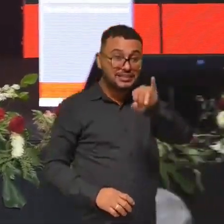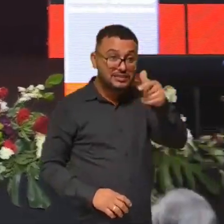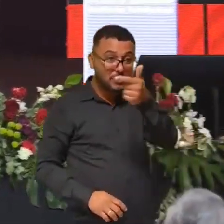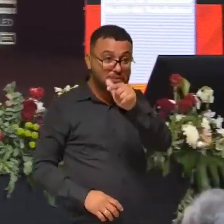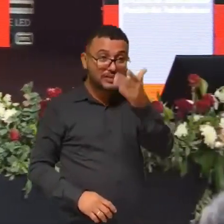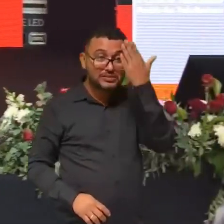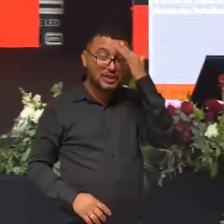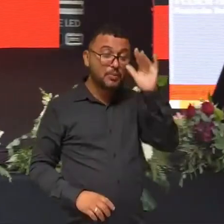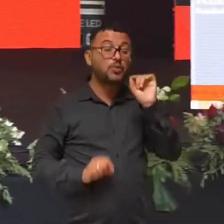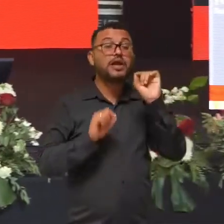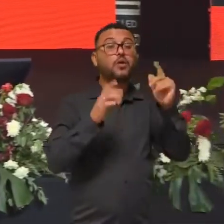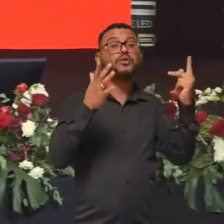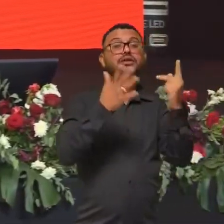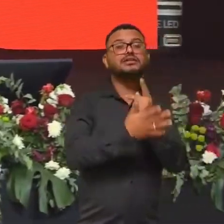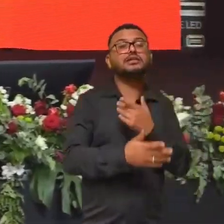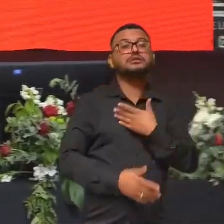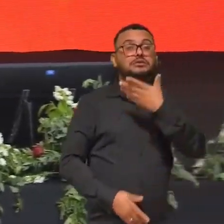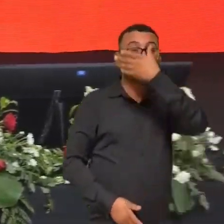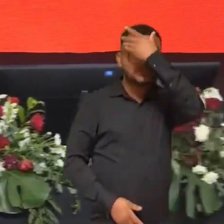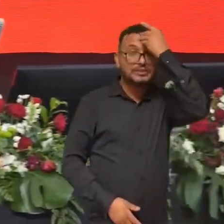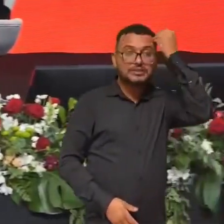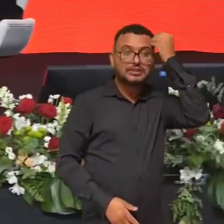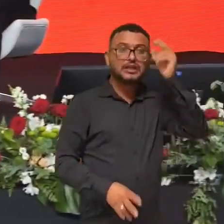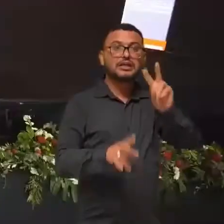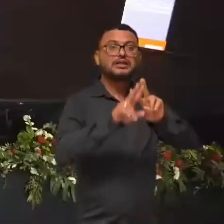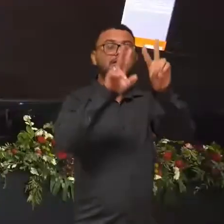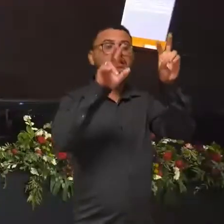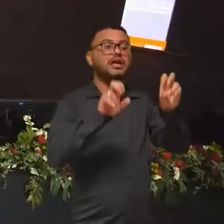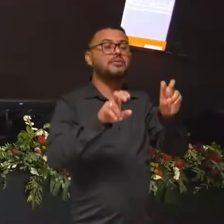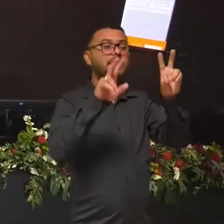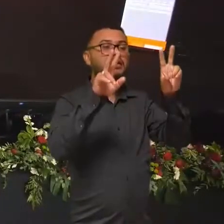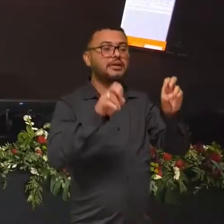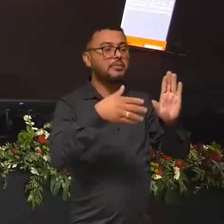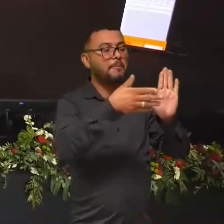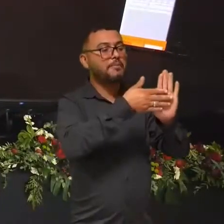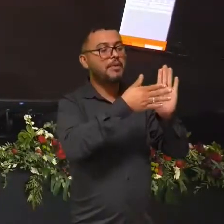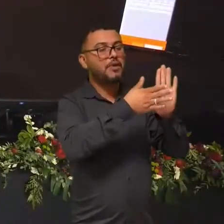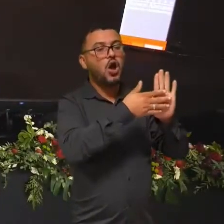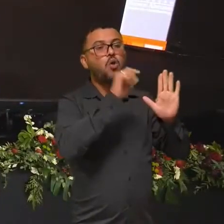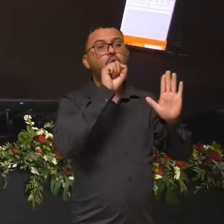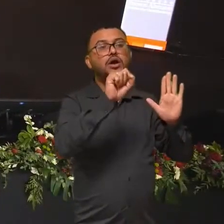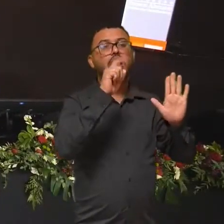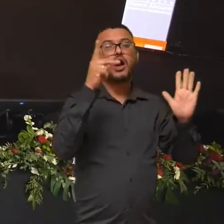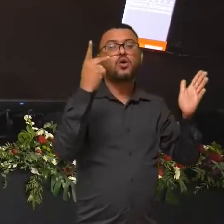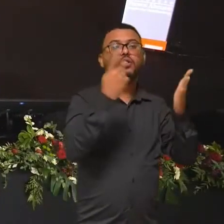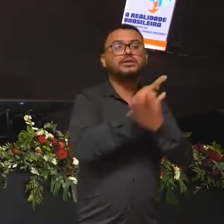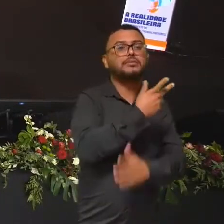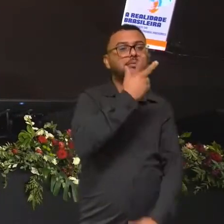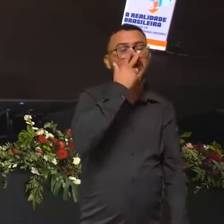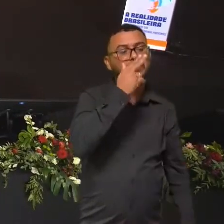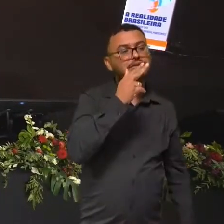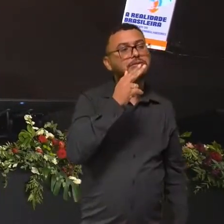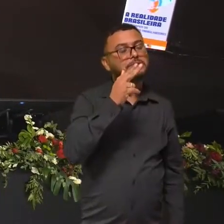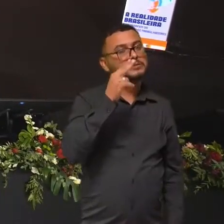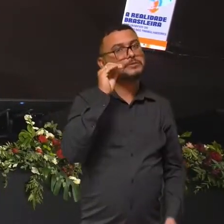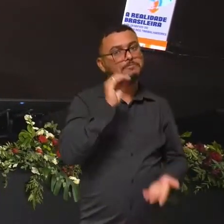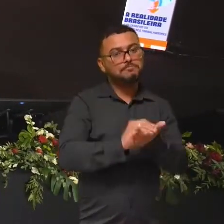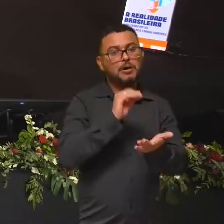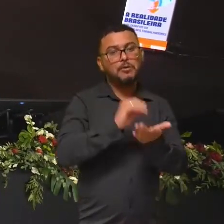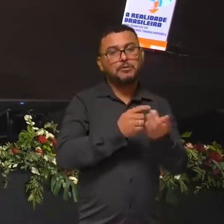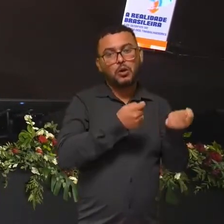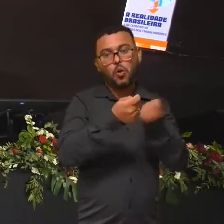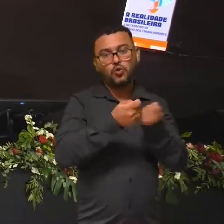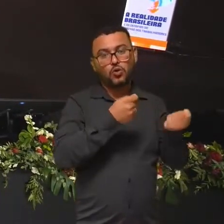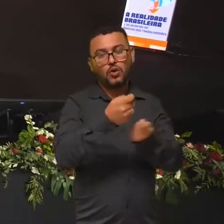que tem uma coisa que chama pauta, que é basicamente aquilo que me parece fora de controle. Tudo que é